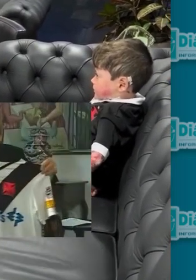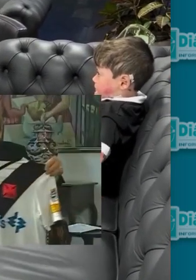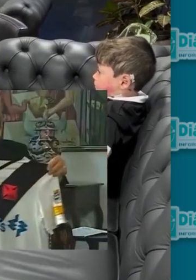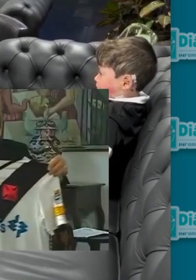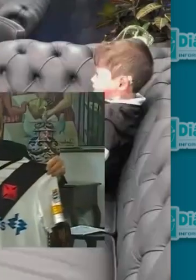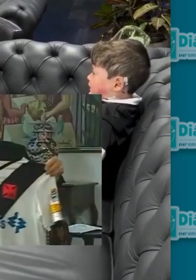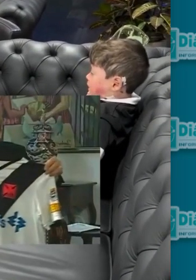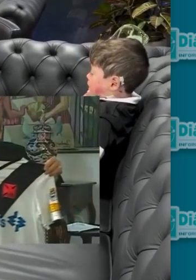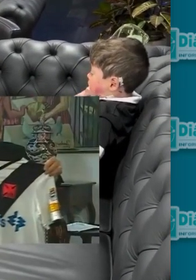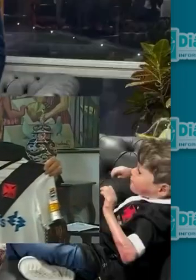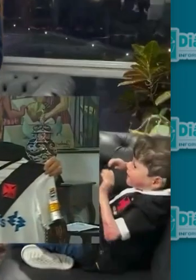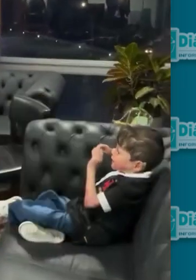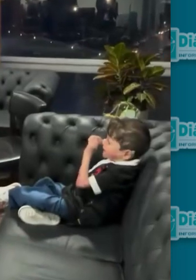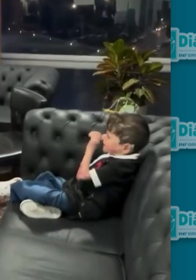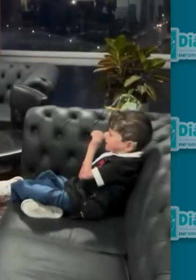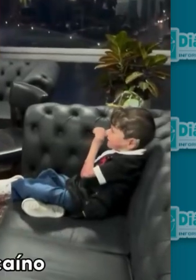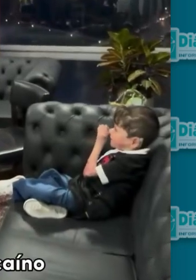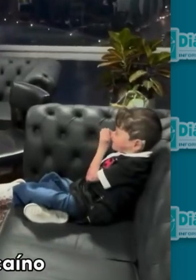sabia?